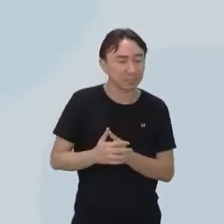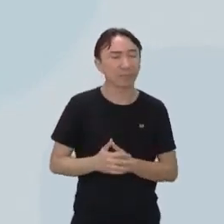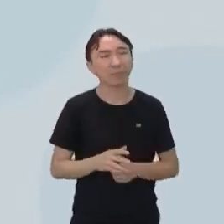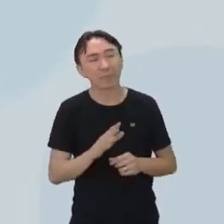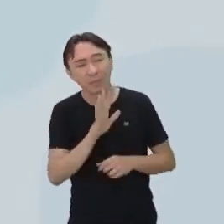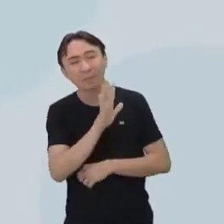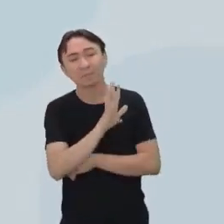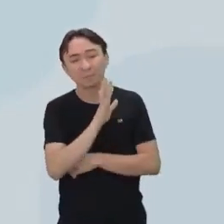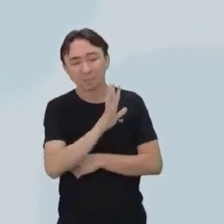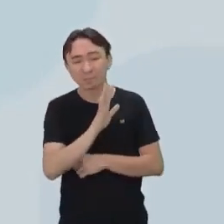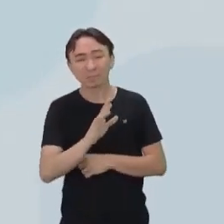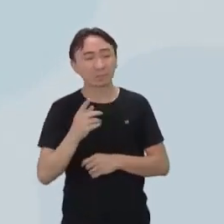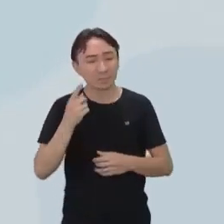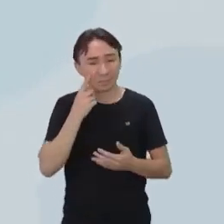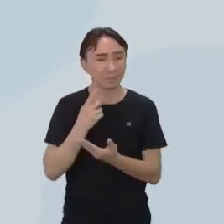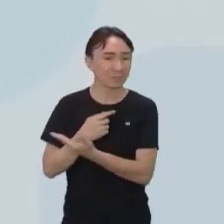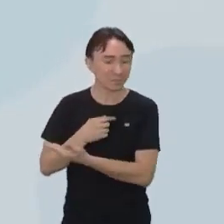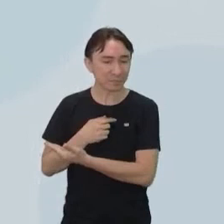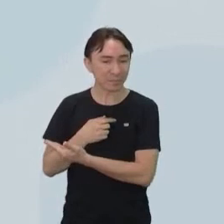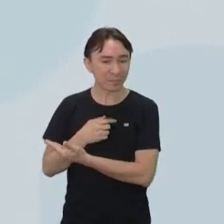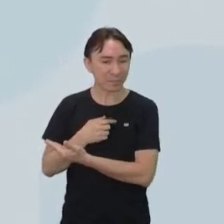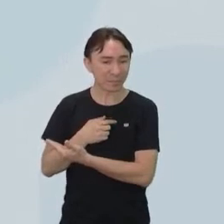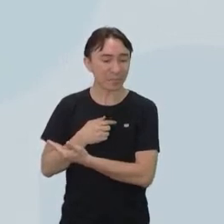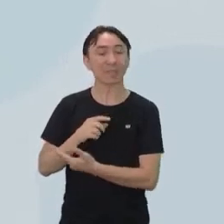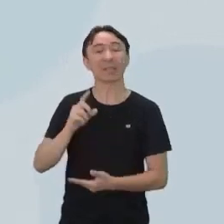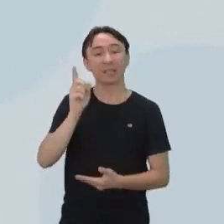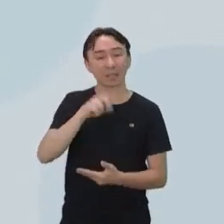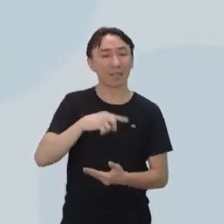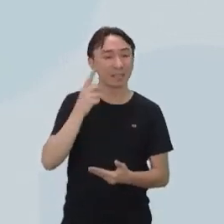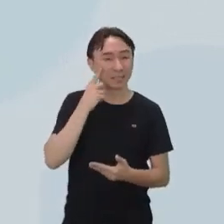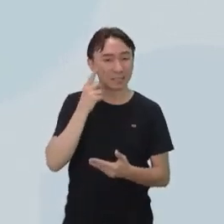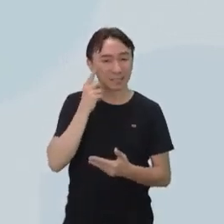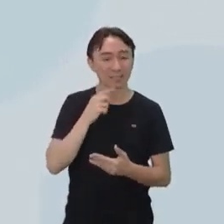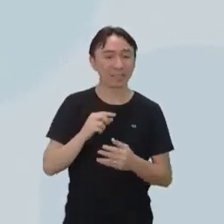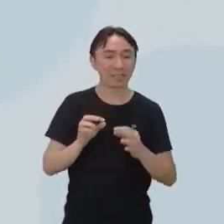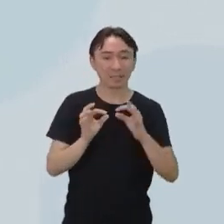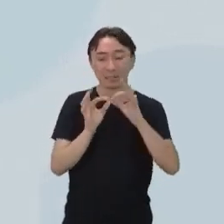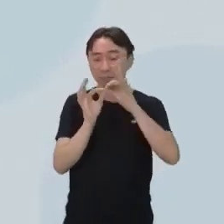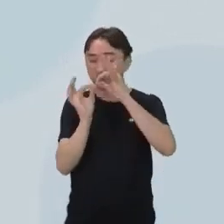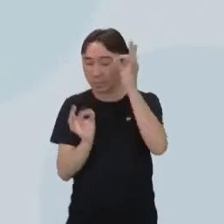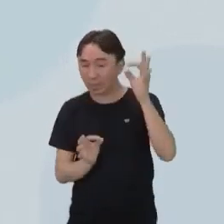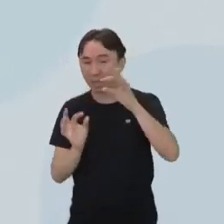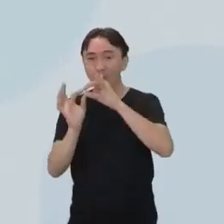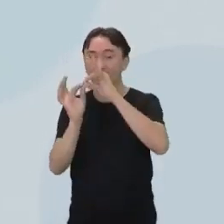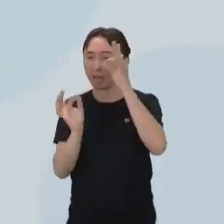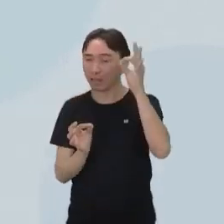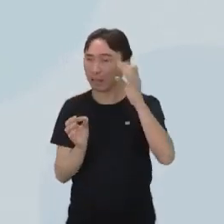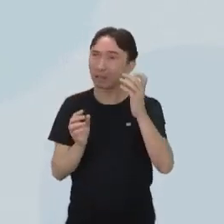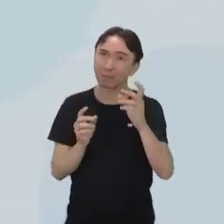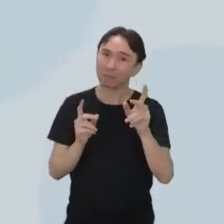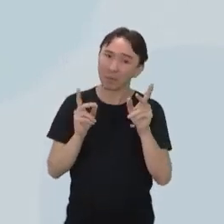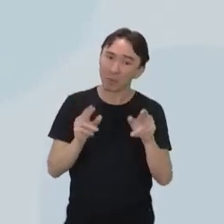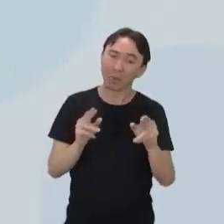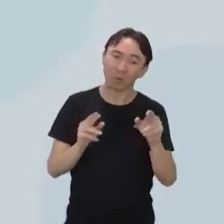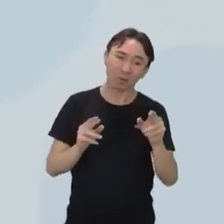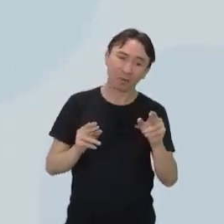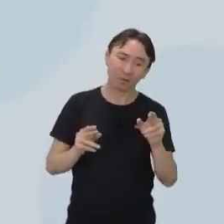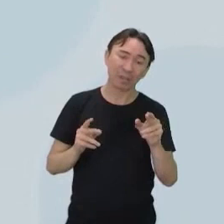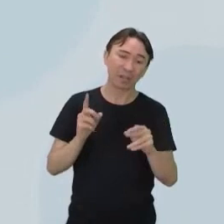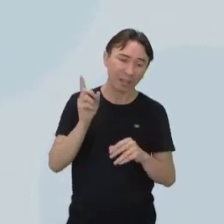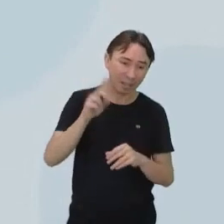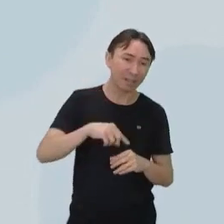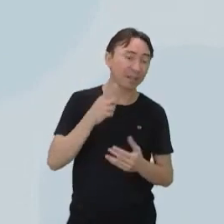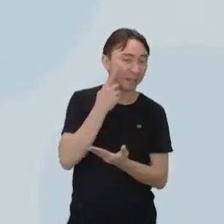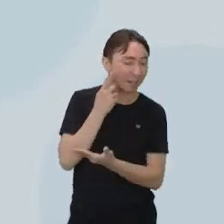esse modelo coexcêntrico que você está mostrando, a gente chama de raios atômicos, é isso? Não. Por exemplo, do K tem um... É configuração